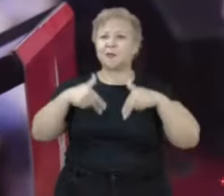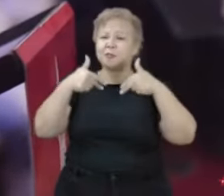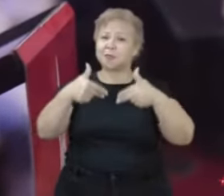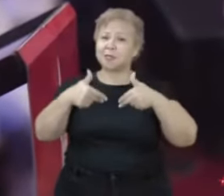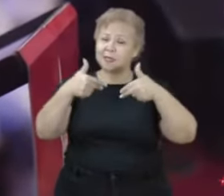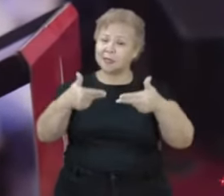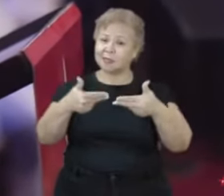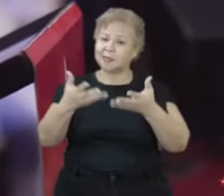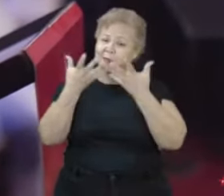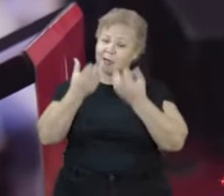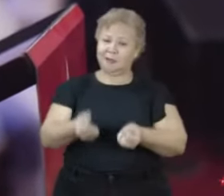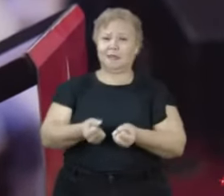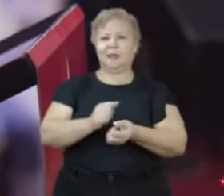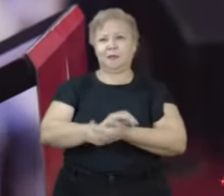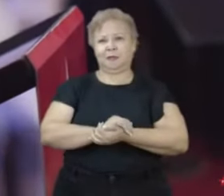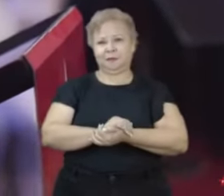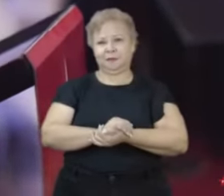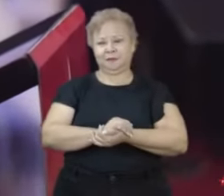que me acolhe.